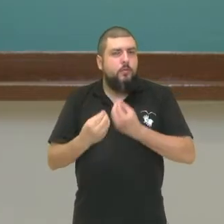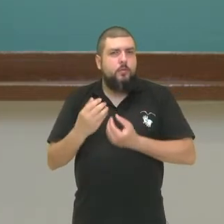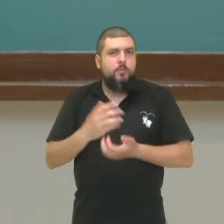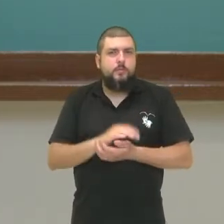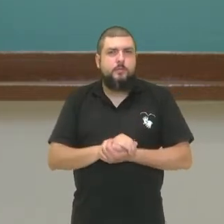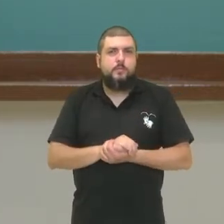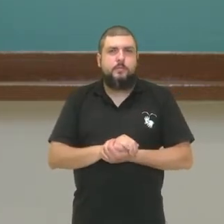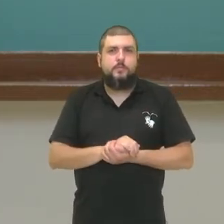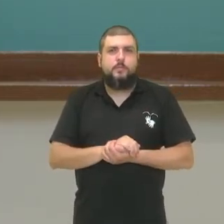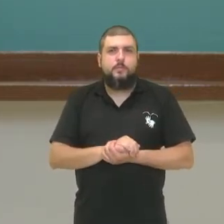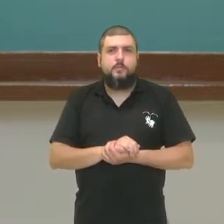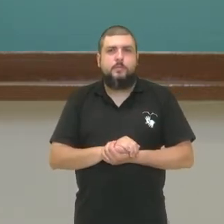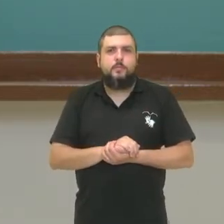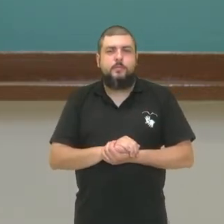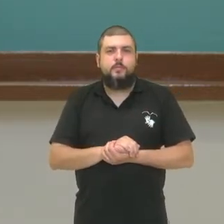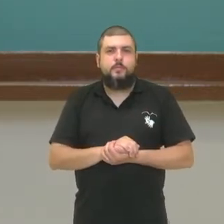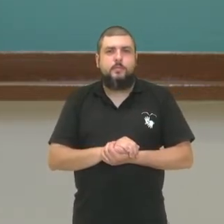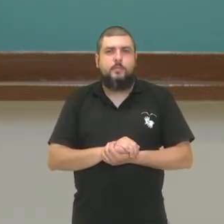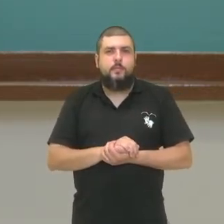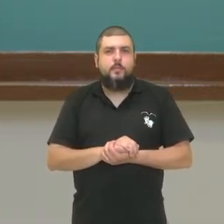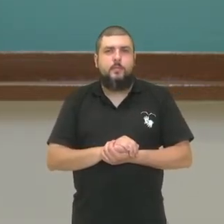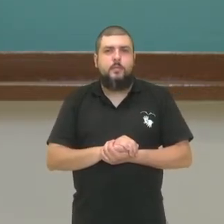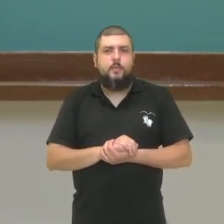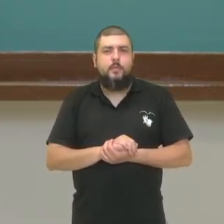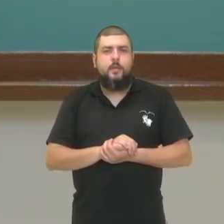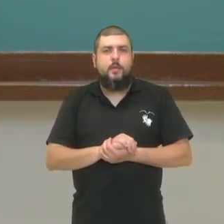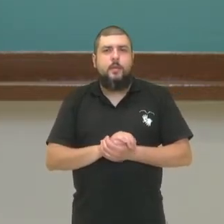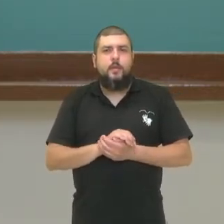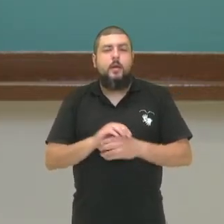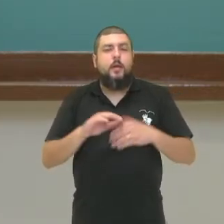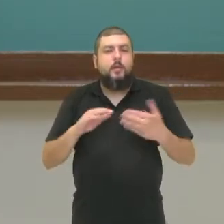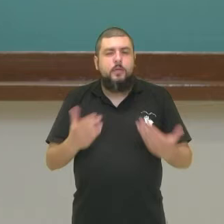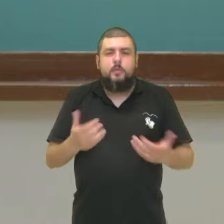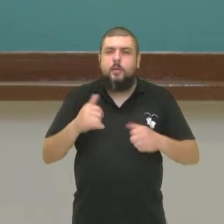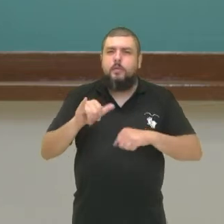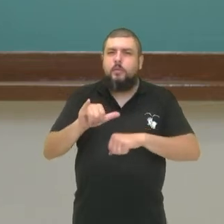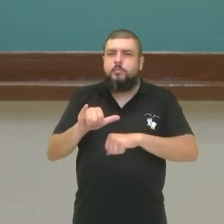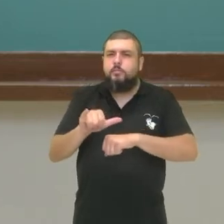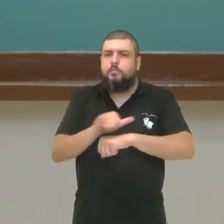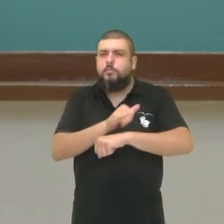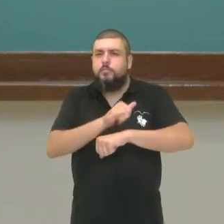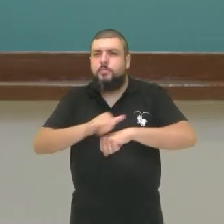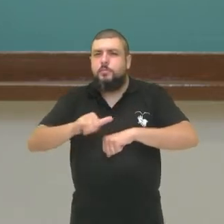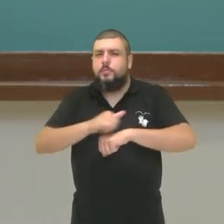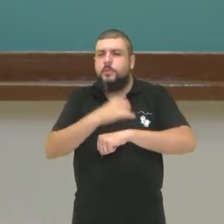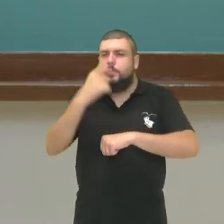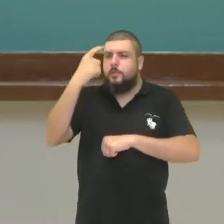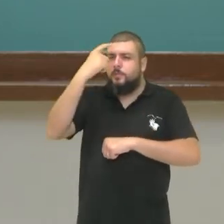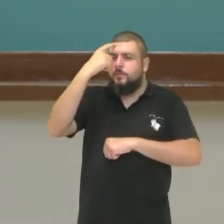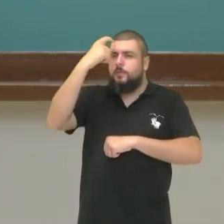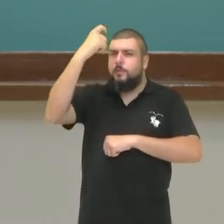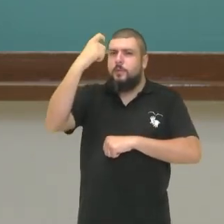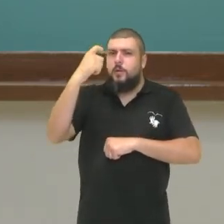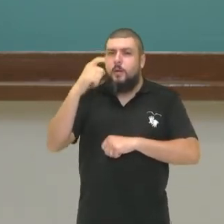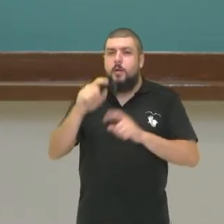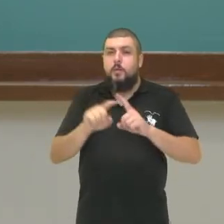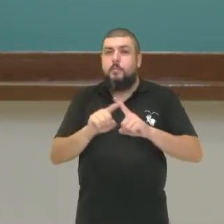coloco. É por meio de jogos de improviso, como forma de aprendizagem de